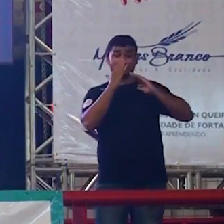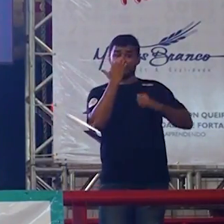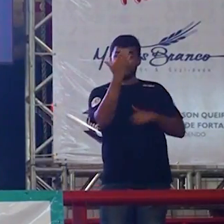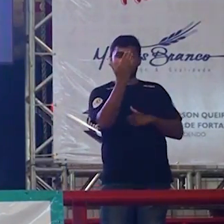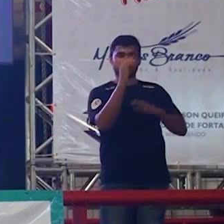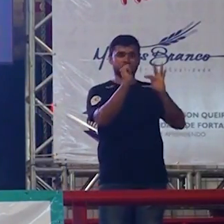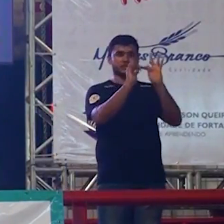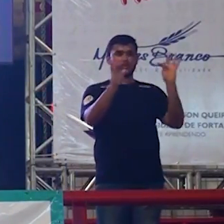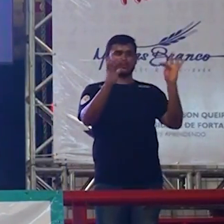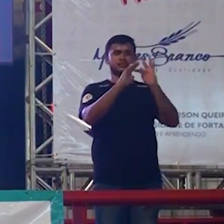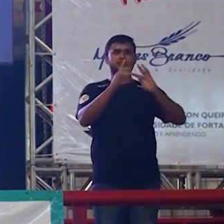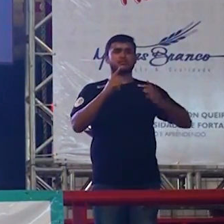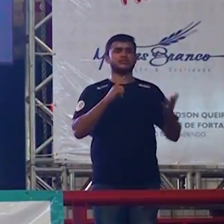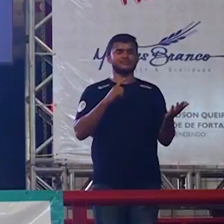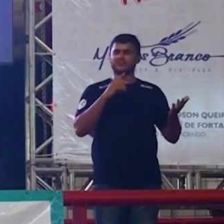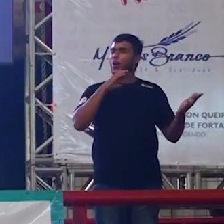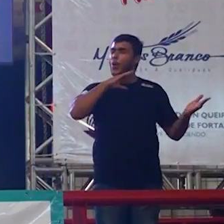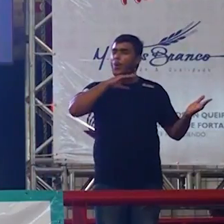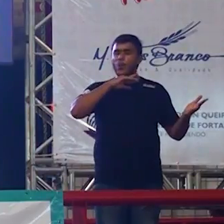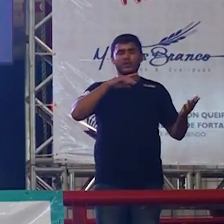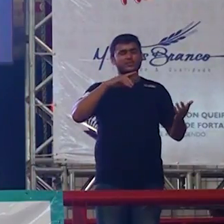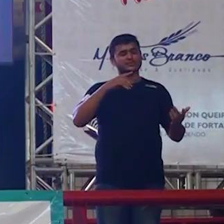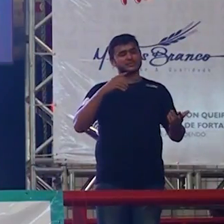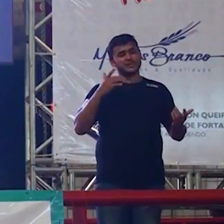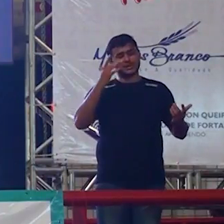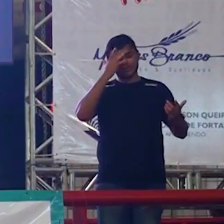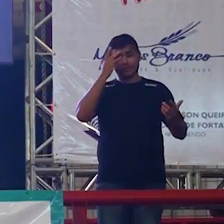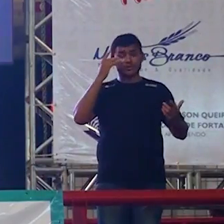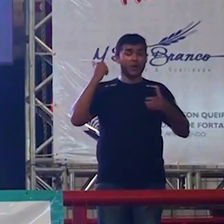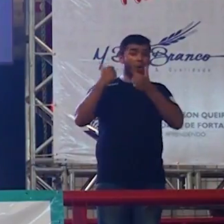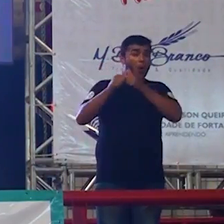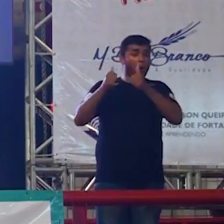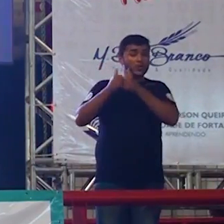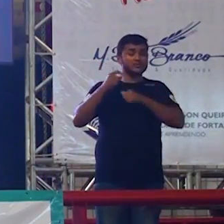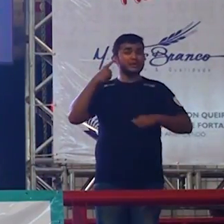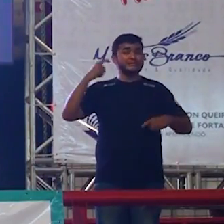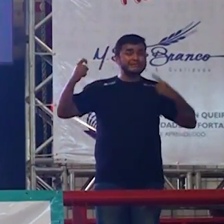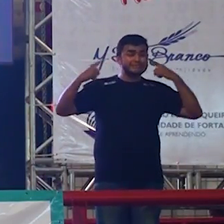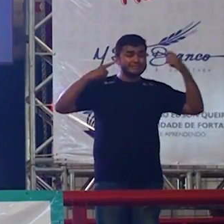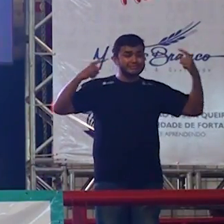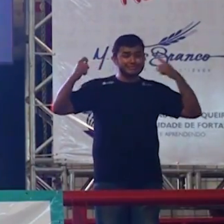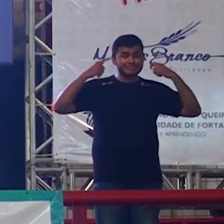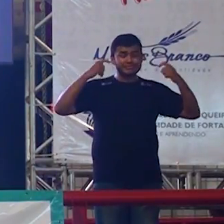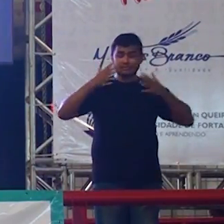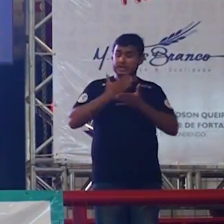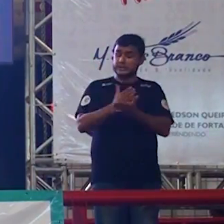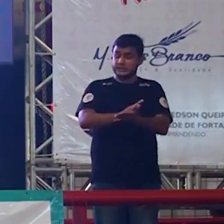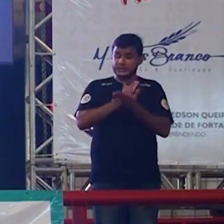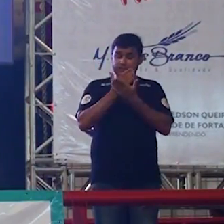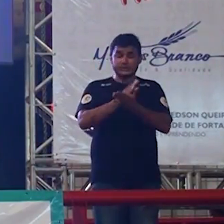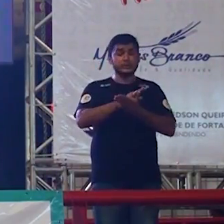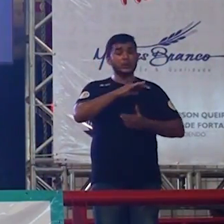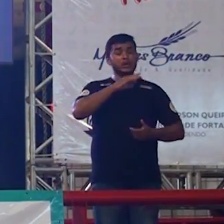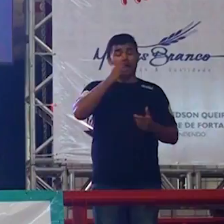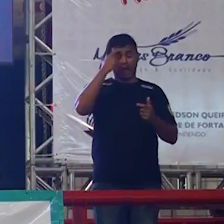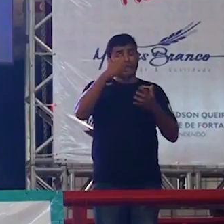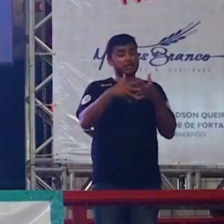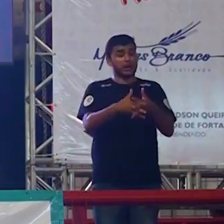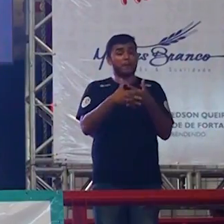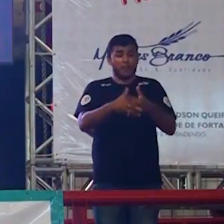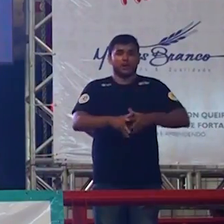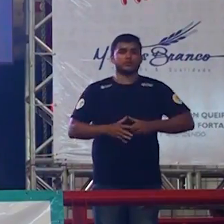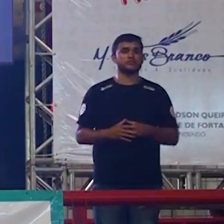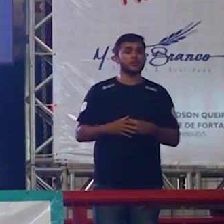Bezerra, era um local péssimo, parecia que os ônibus estavam entrando dentro da minha casa. E aí ela me disse, eu nunca mais